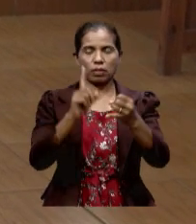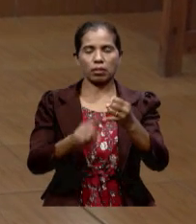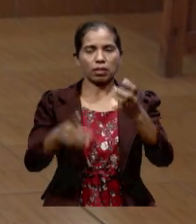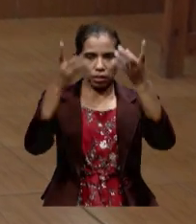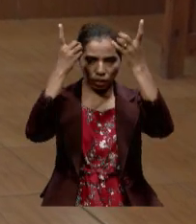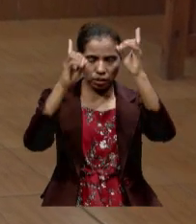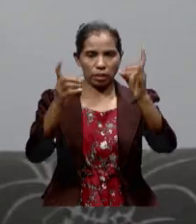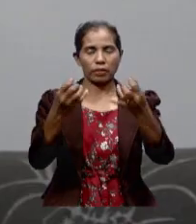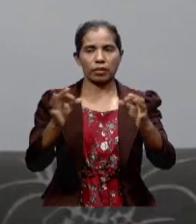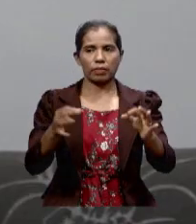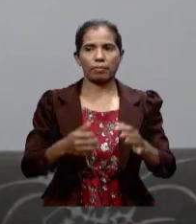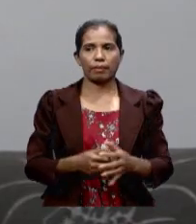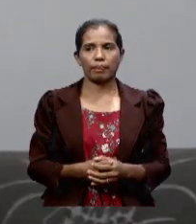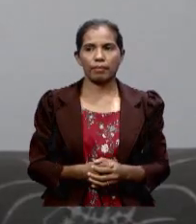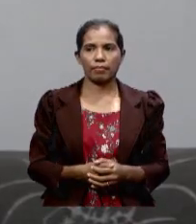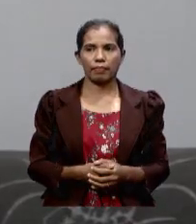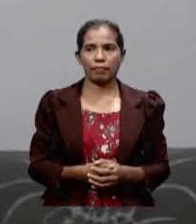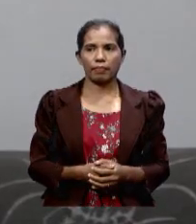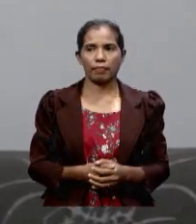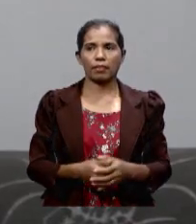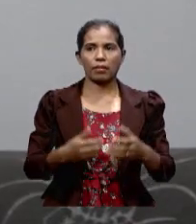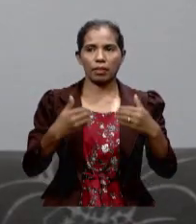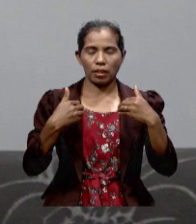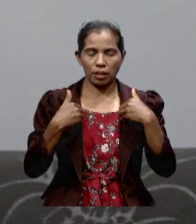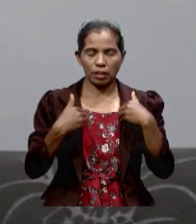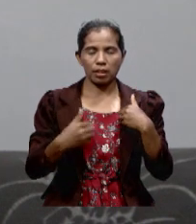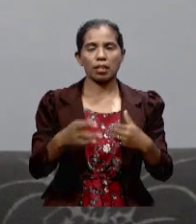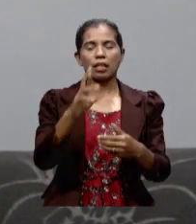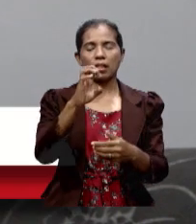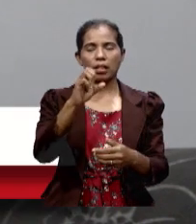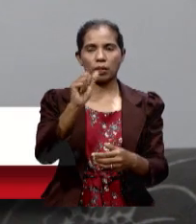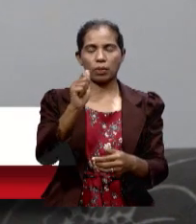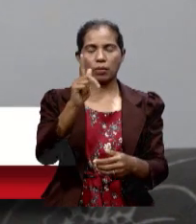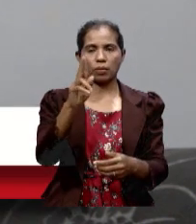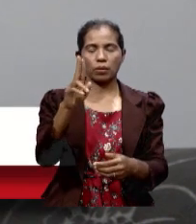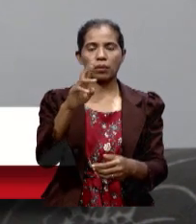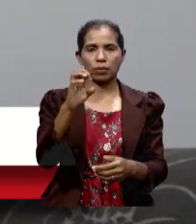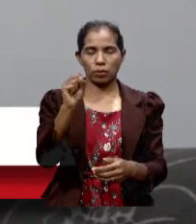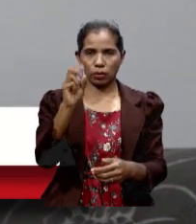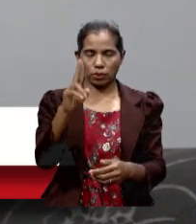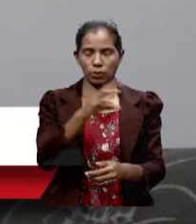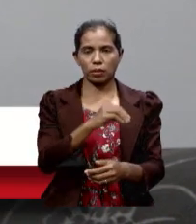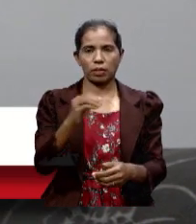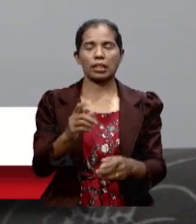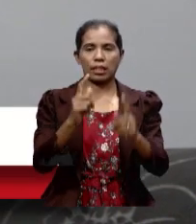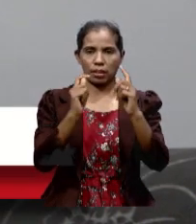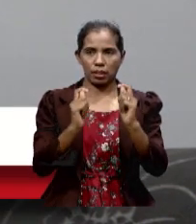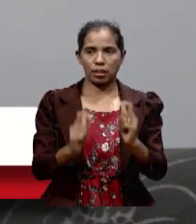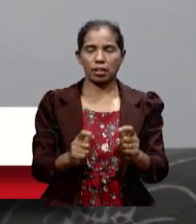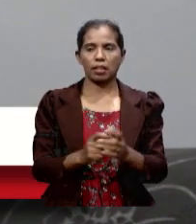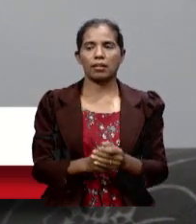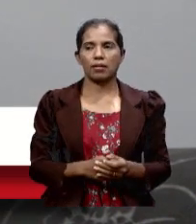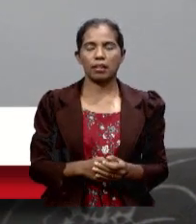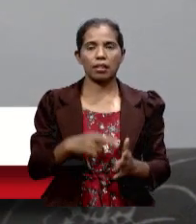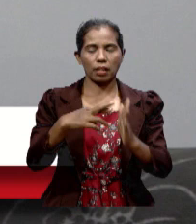onam. Dalam si heida, iha recurso extraordinário, mabe recurso extraordinário ne, tem que requisitos ma tem